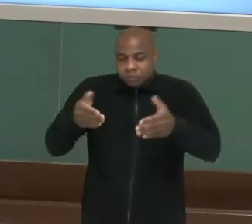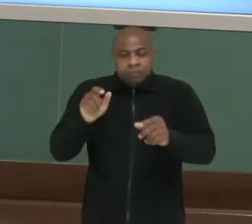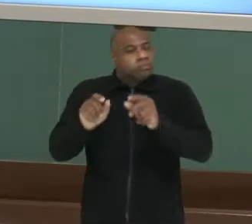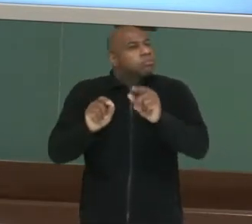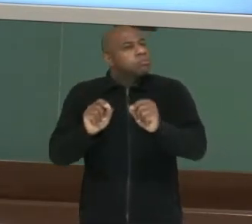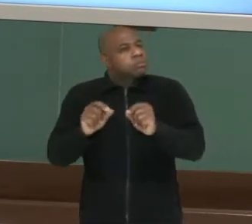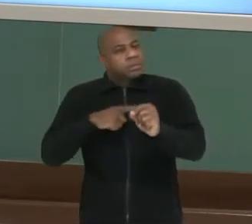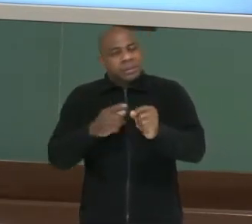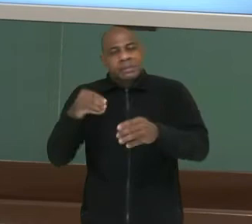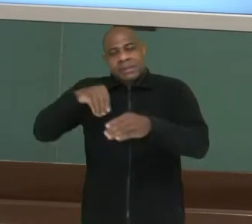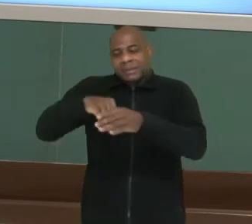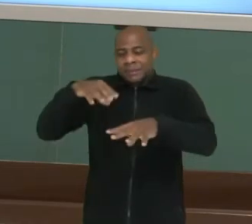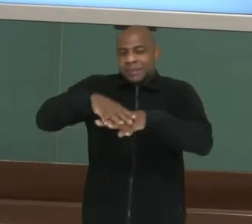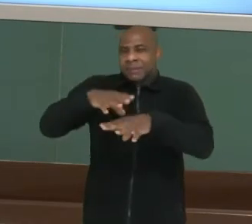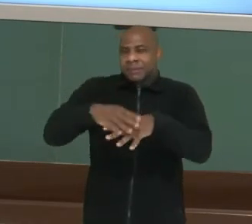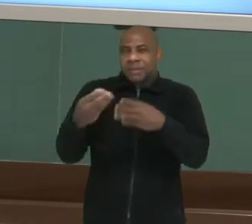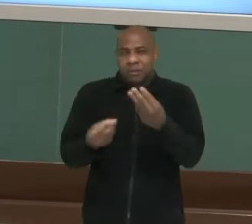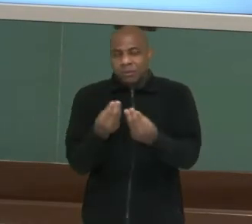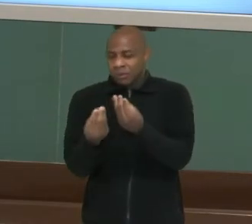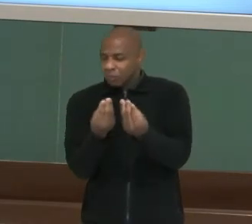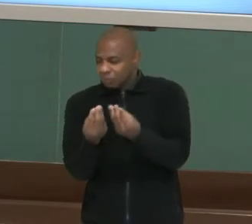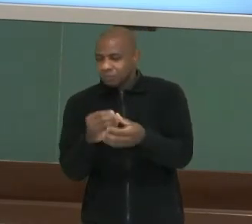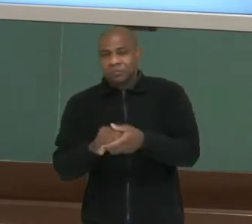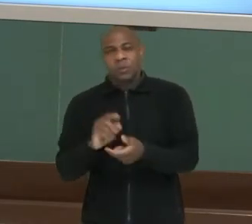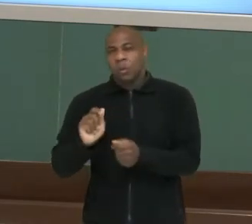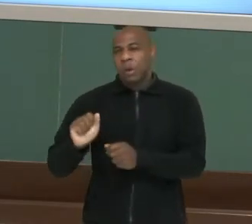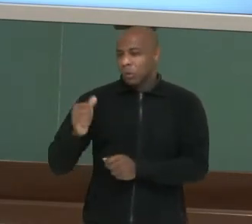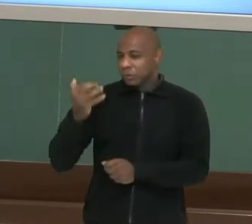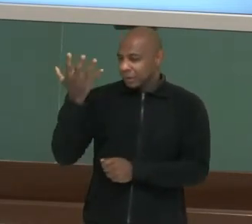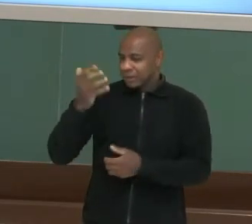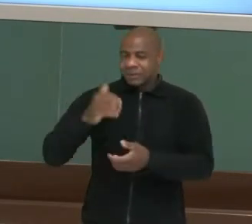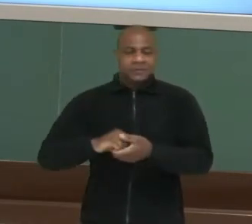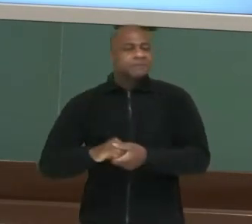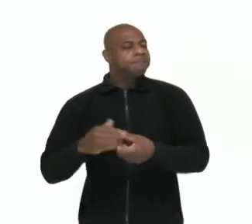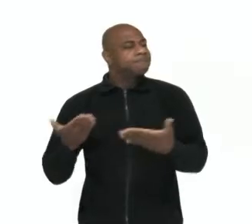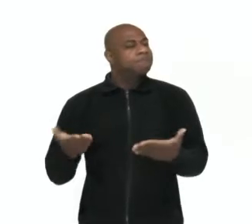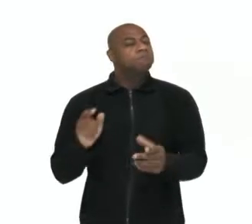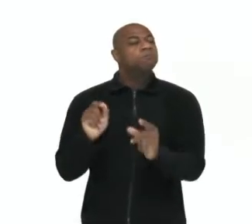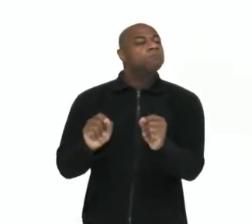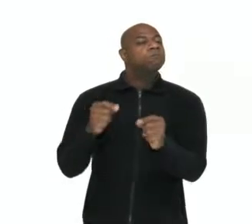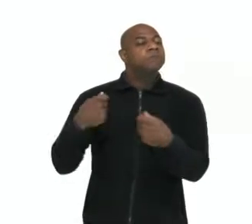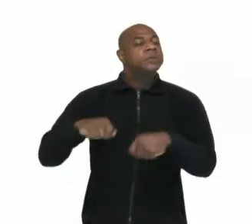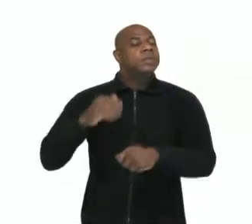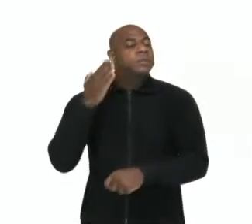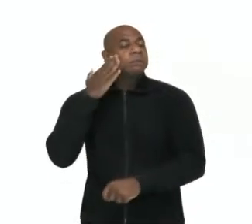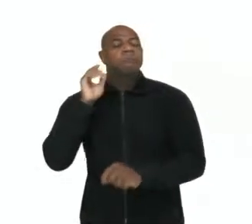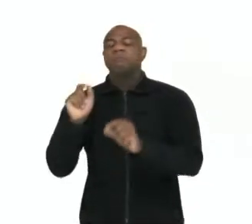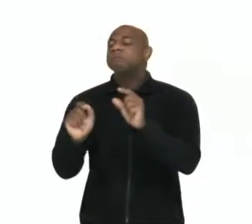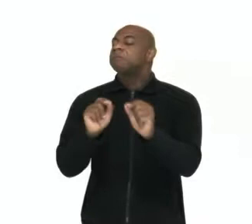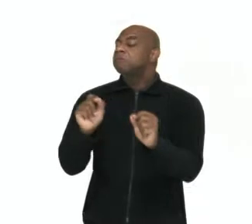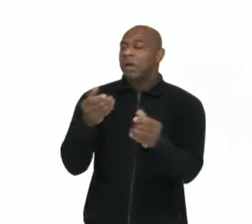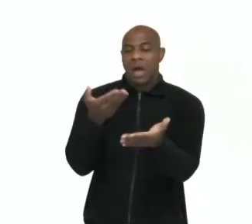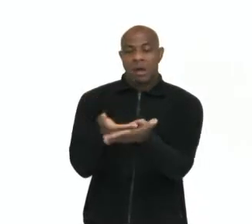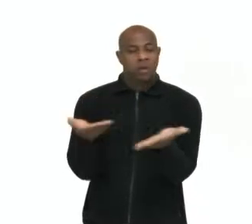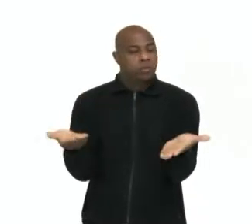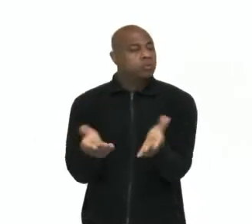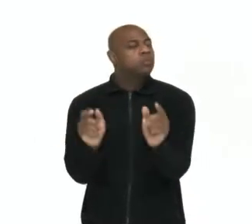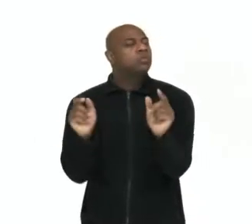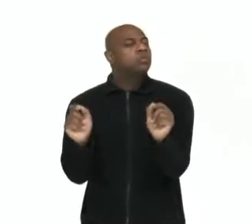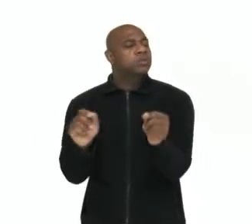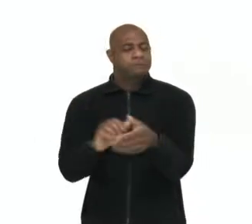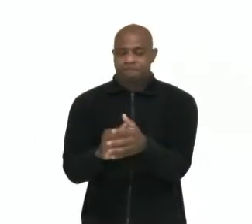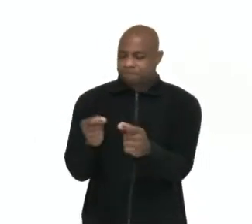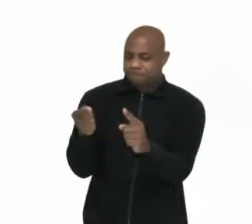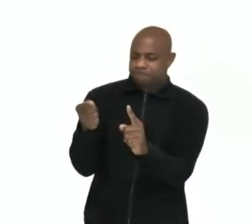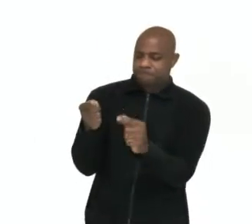parte matemática da ondulatória. É claro, o que você precisa saber para essa aula?